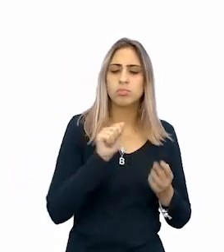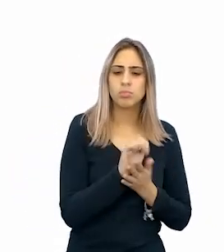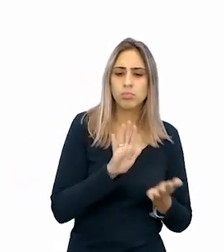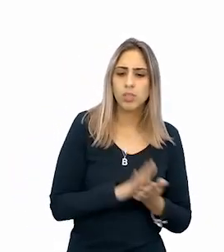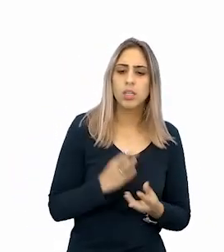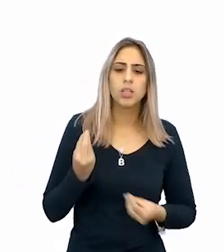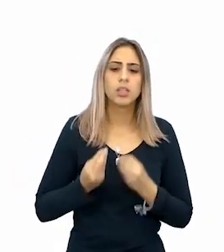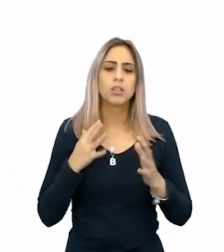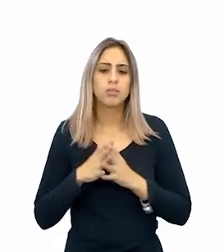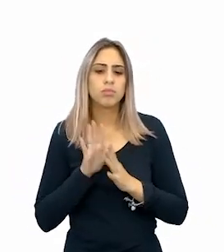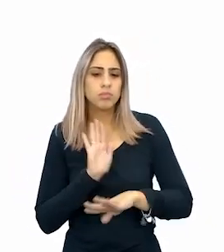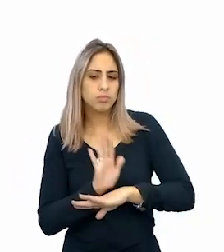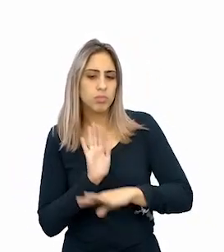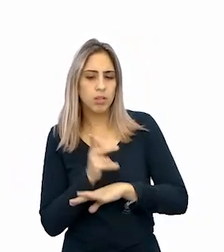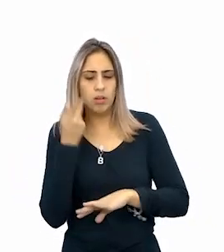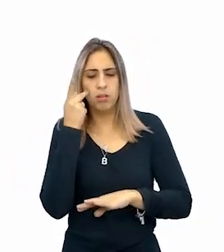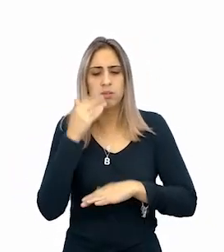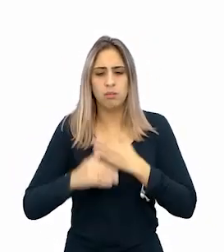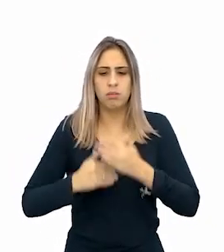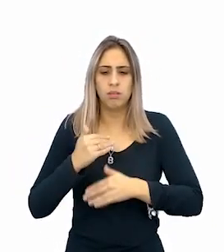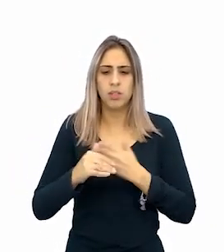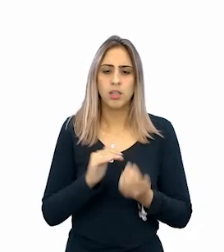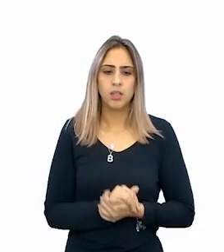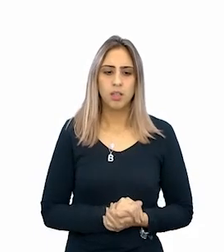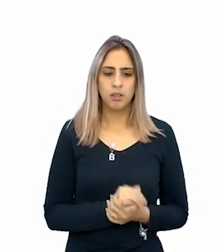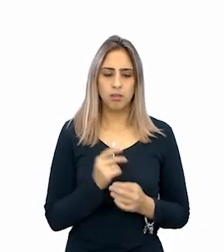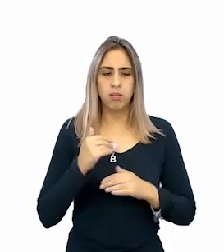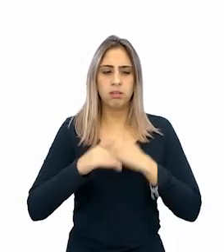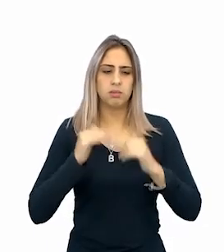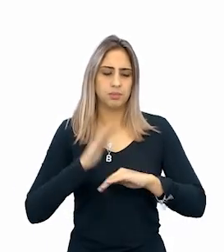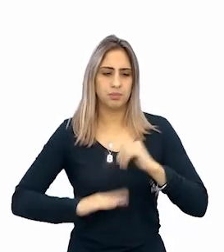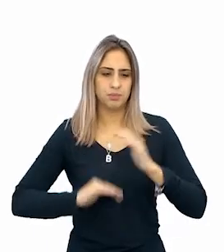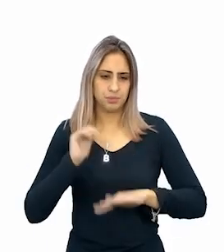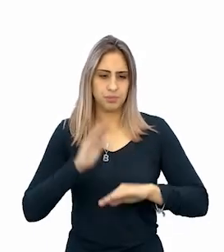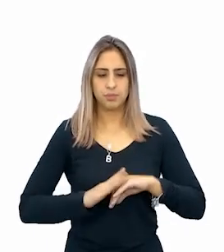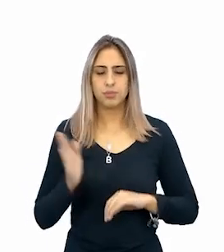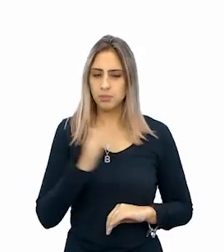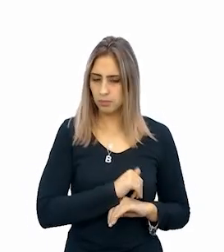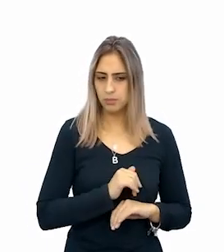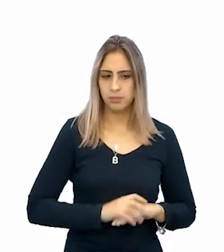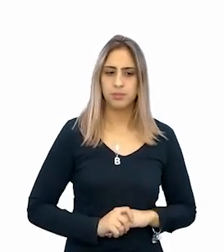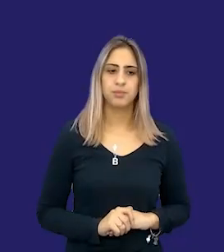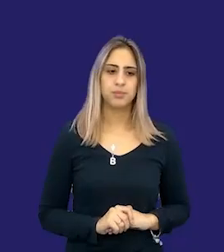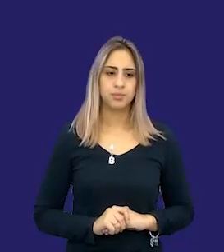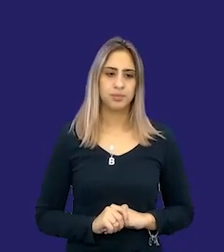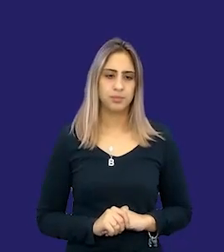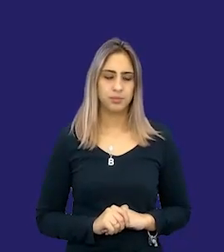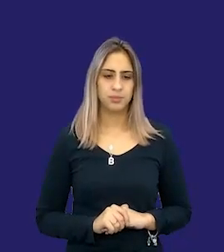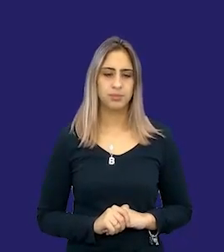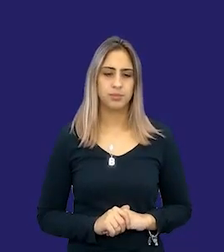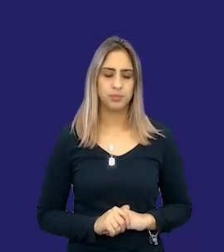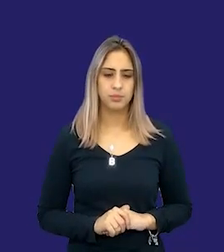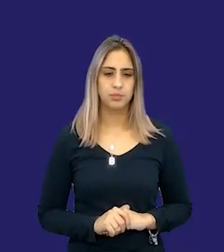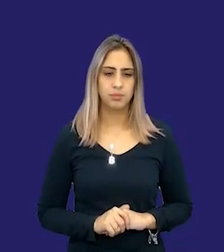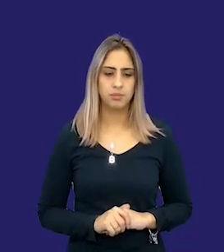atividades contribuem para o desenvolvimento de algumas habilidades. Vamos lá?